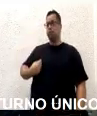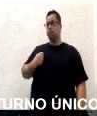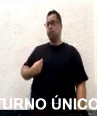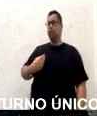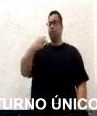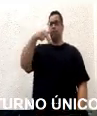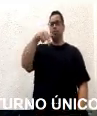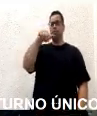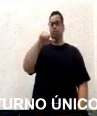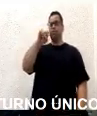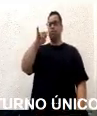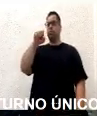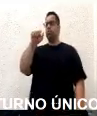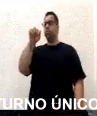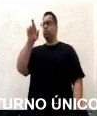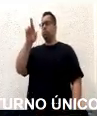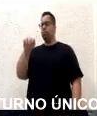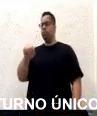bem-vindas.